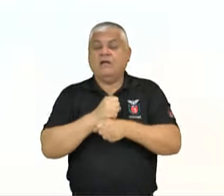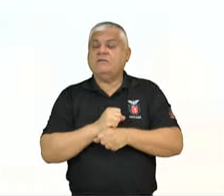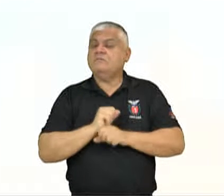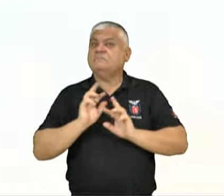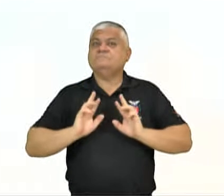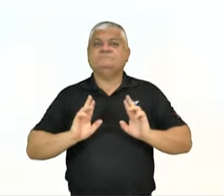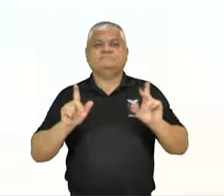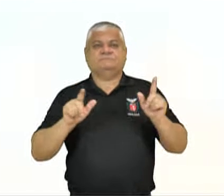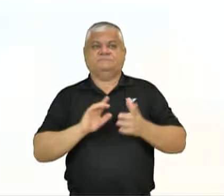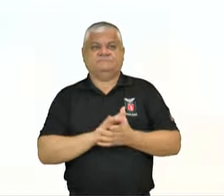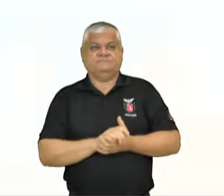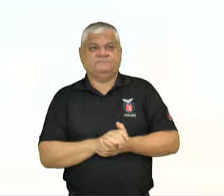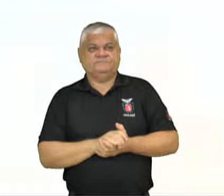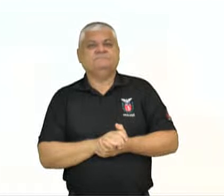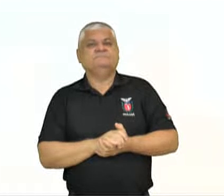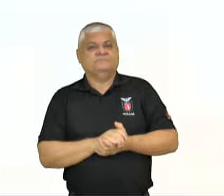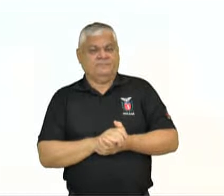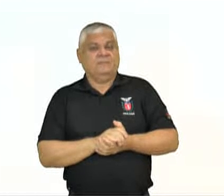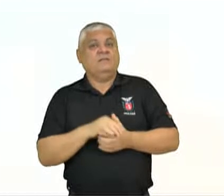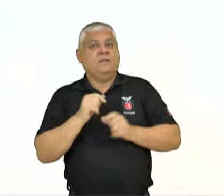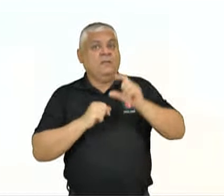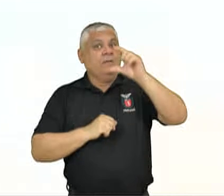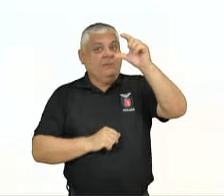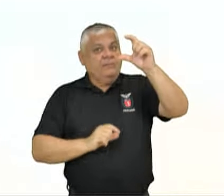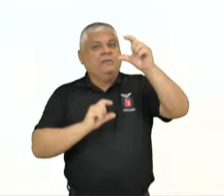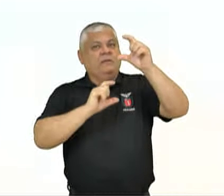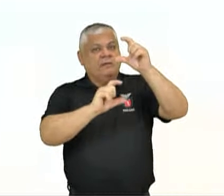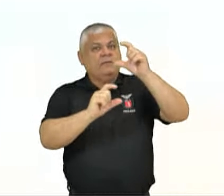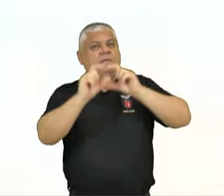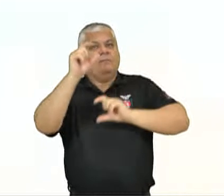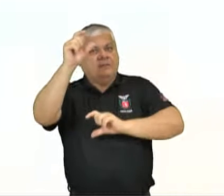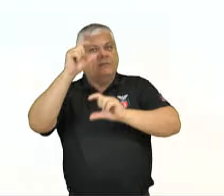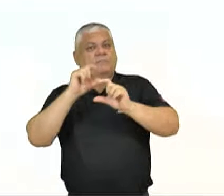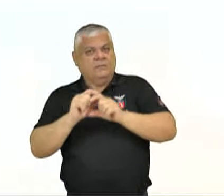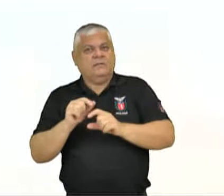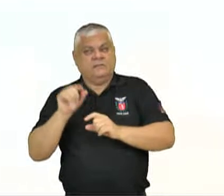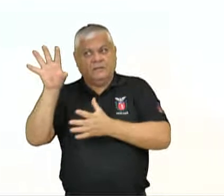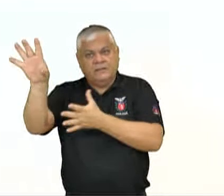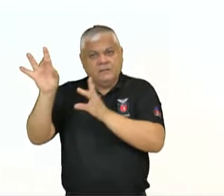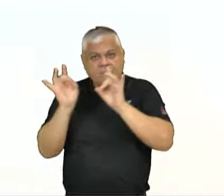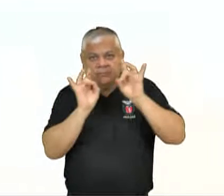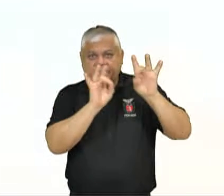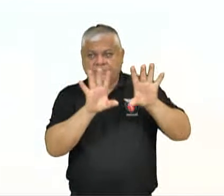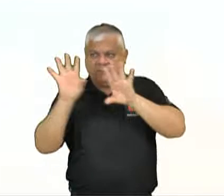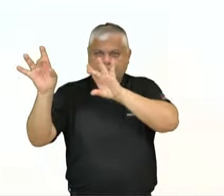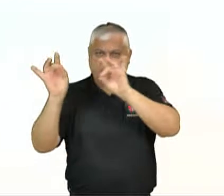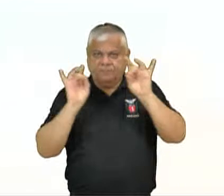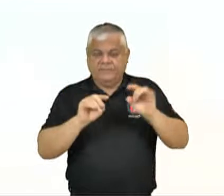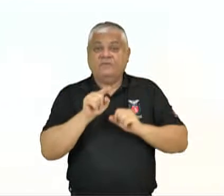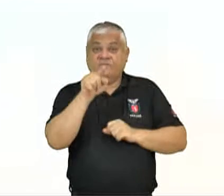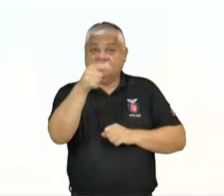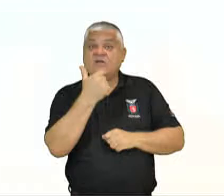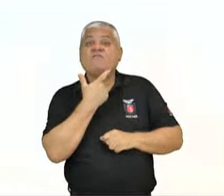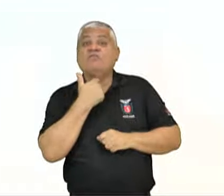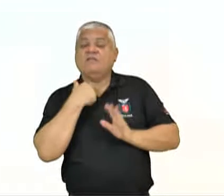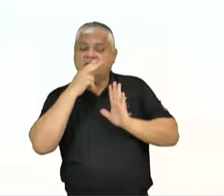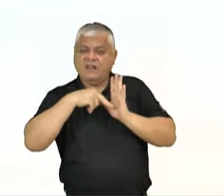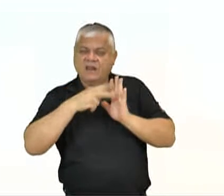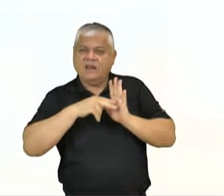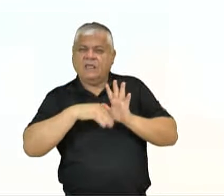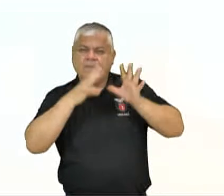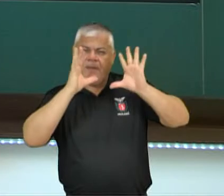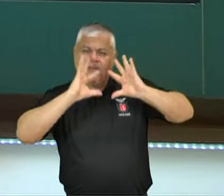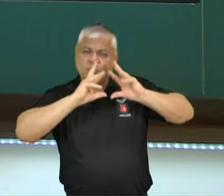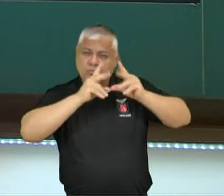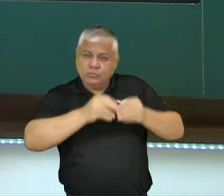diferente. Aqui são trechos, tá? Só alguns trechos retirados dessa matéria. Se você quiser ler ela na íntegra,